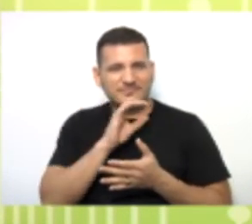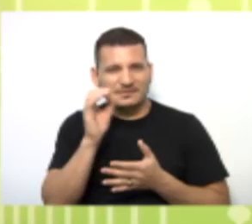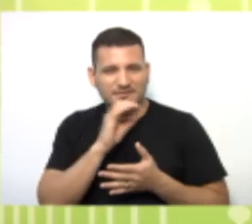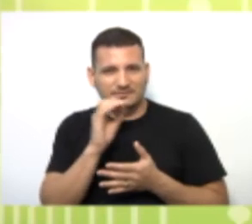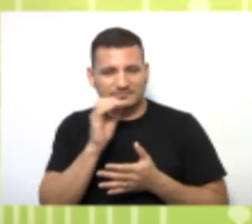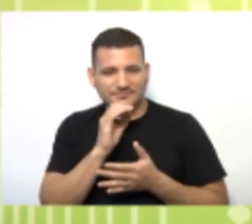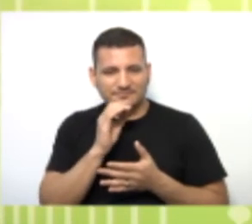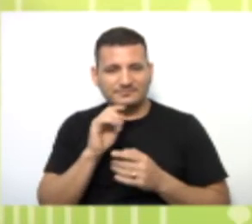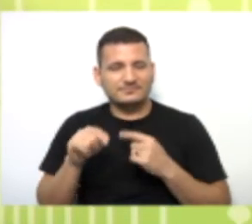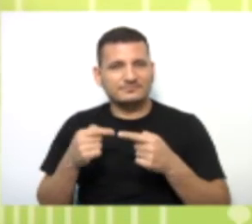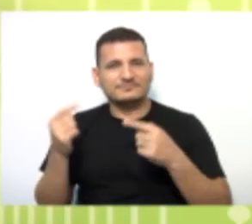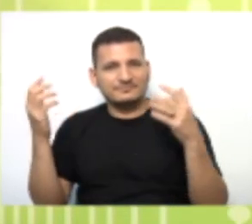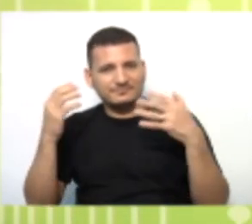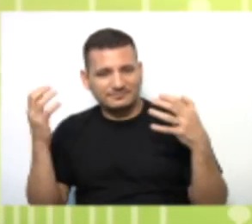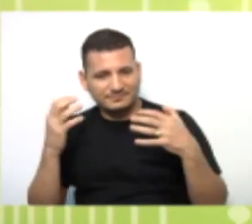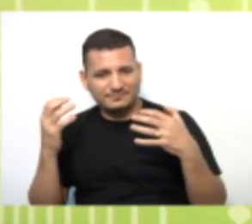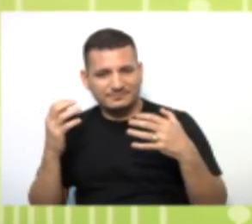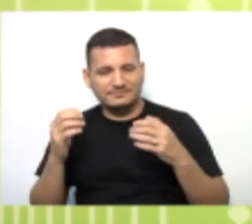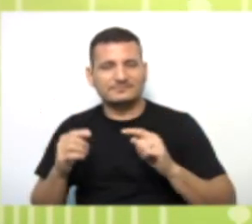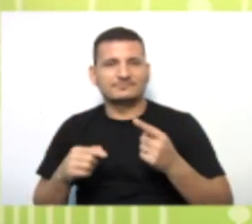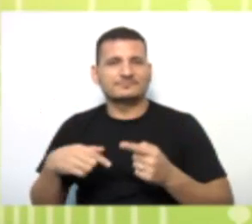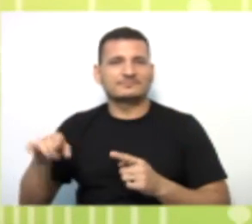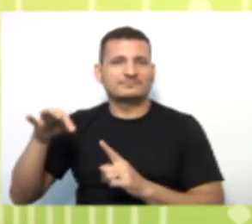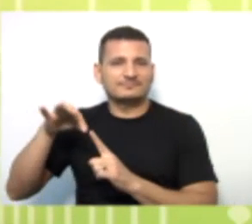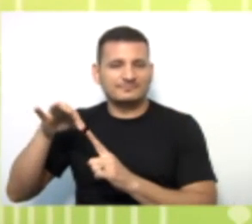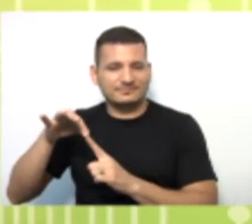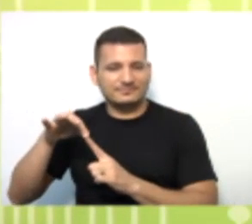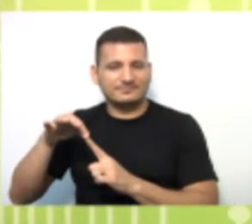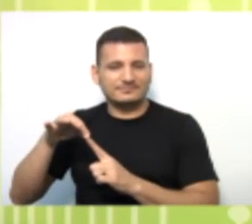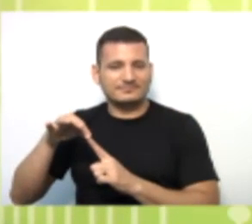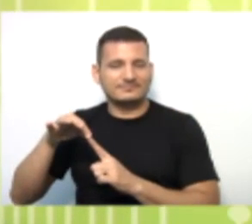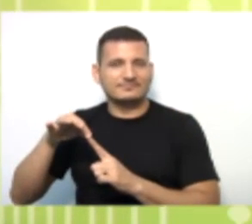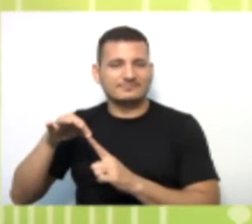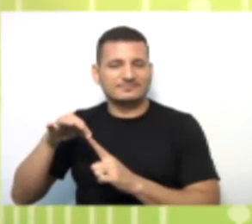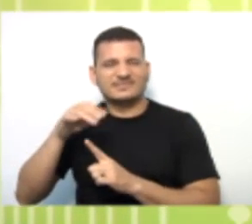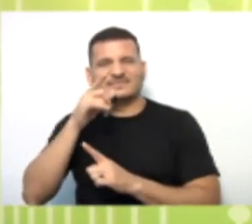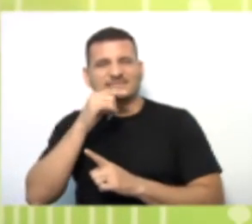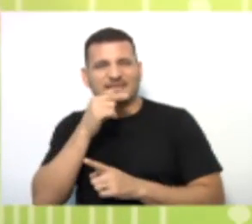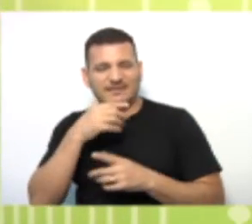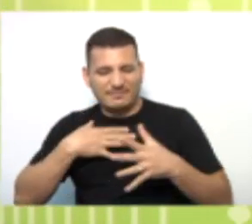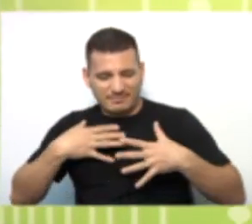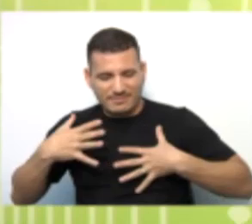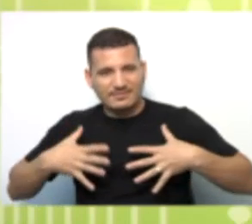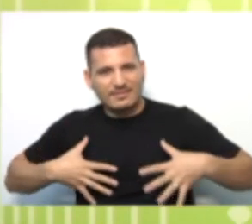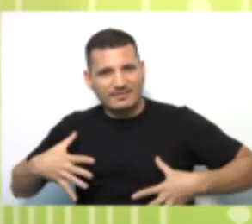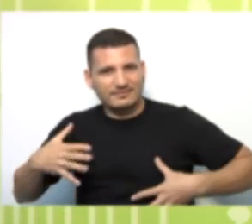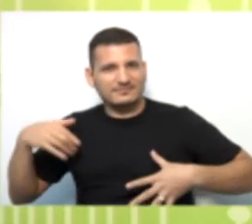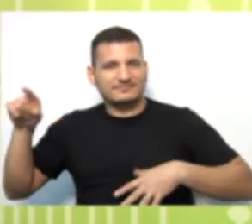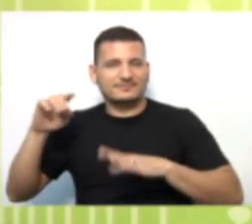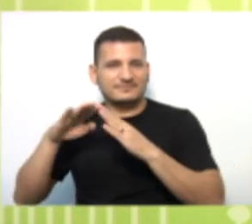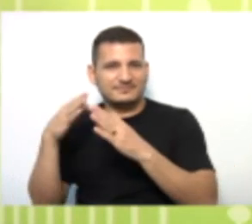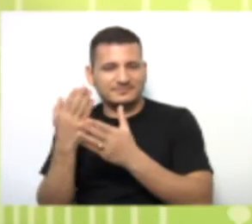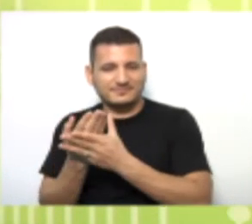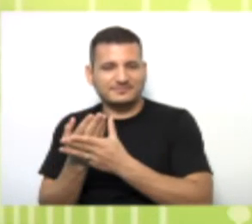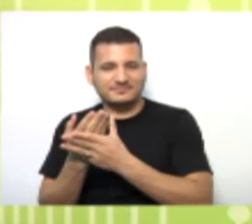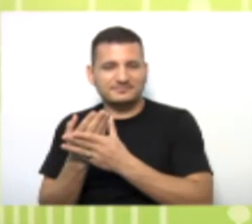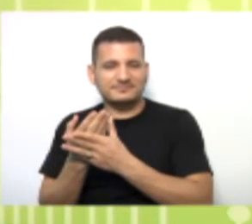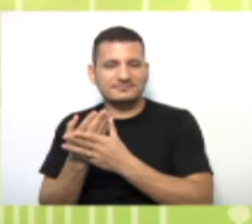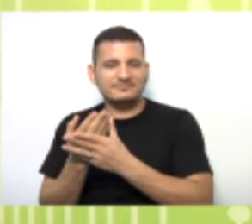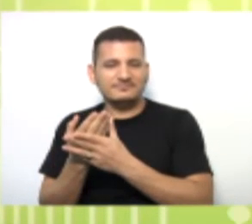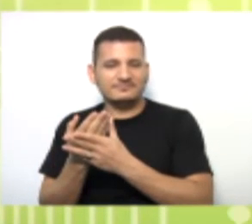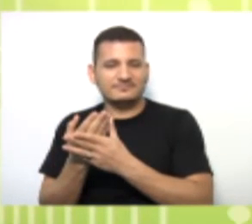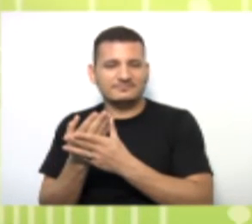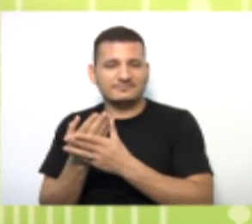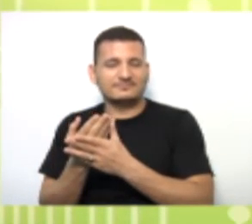rápido, e depois toma banho, aí depois pega o ônibus, vai todo molhado, você já está atrasado mesmo, vai todo molhado para a escola,